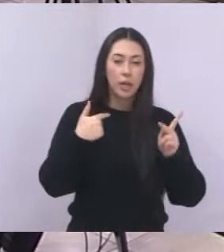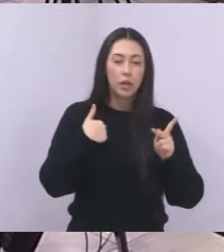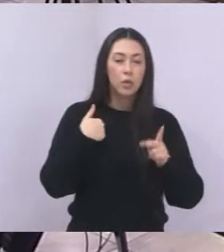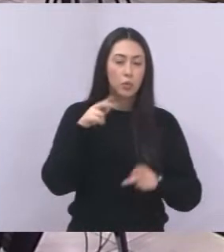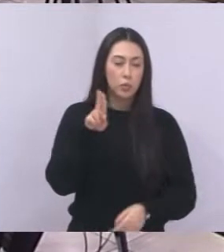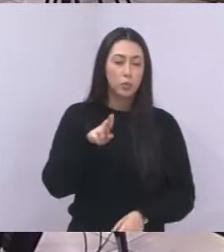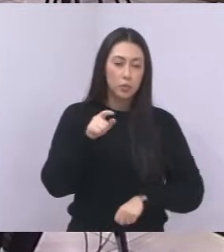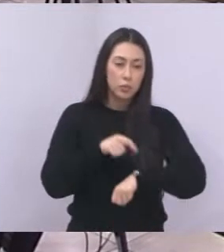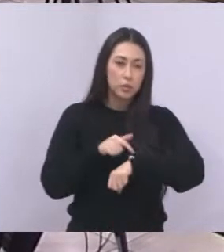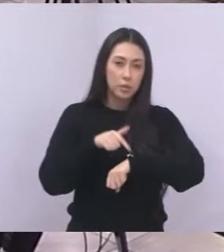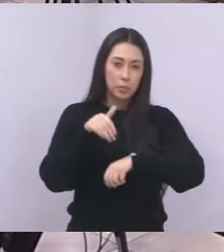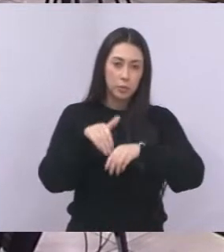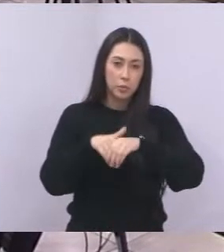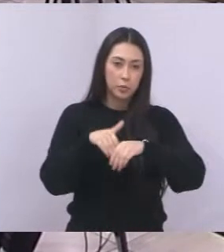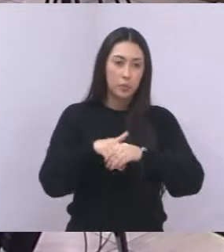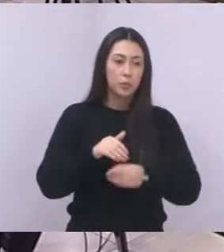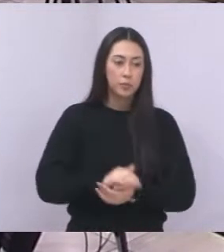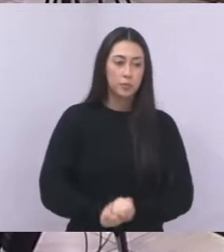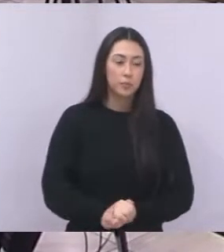aqui.